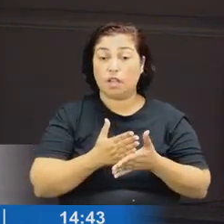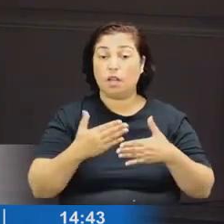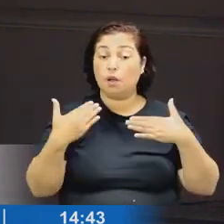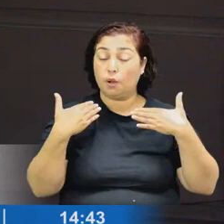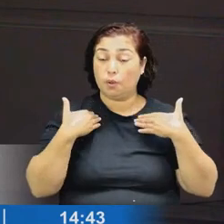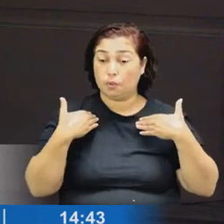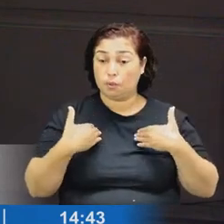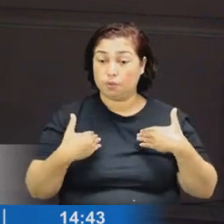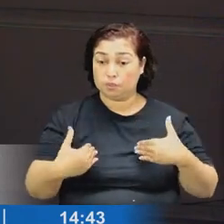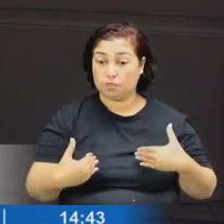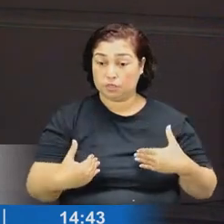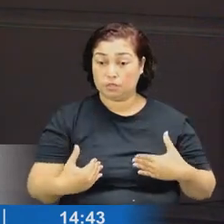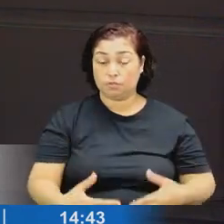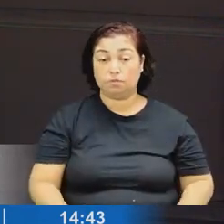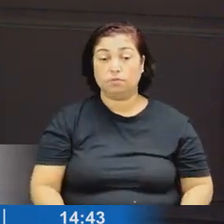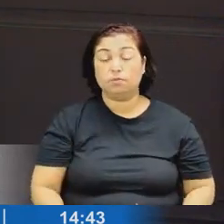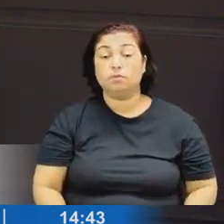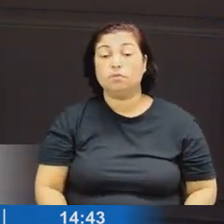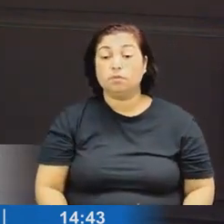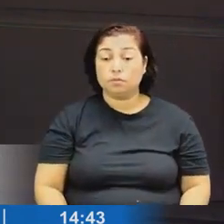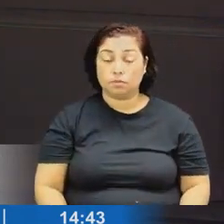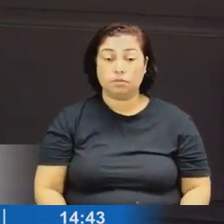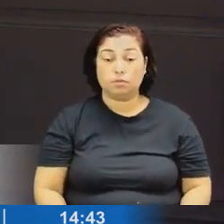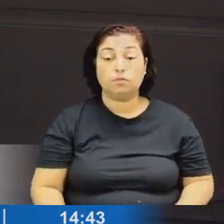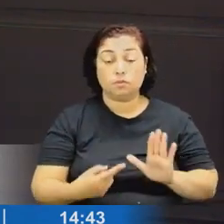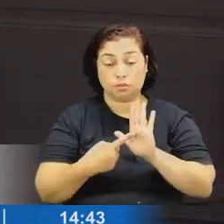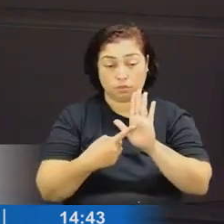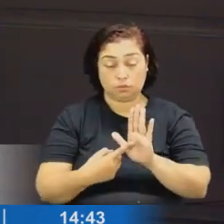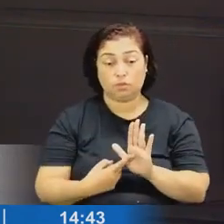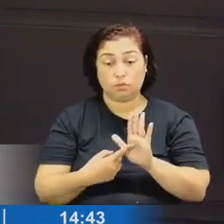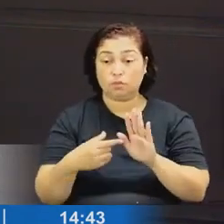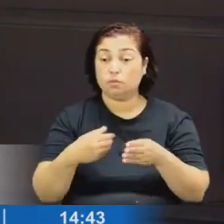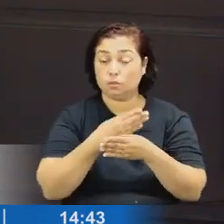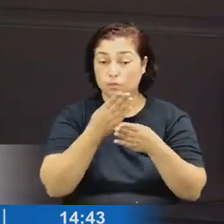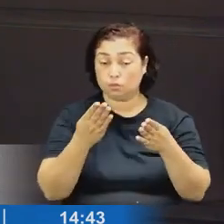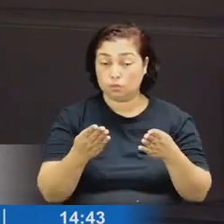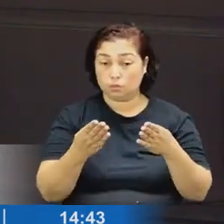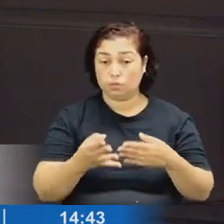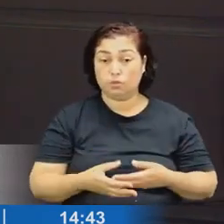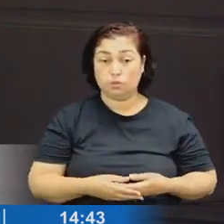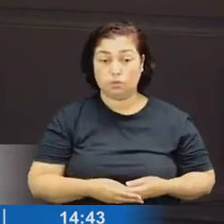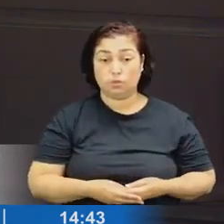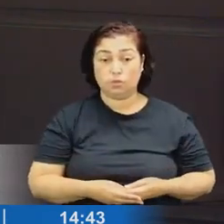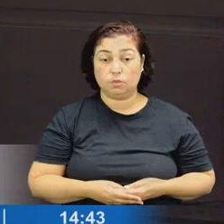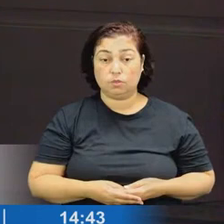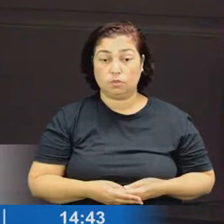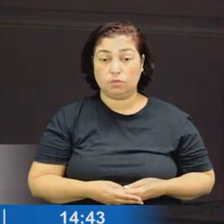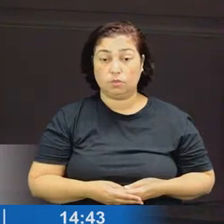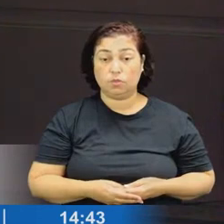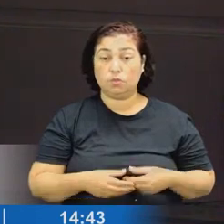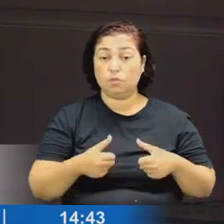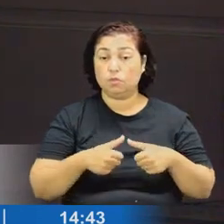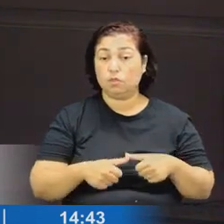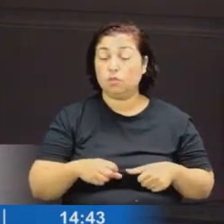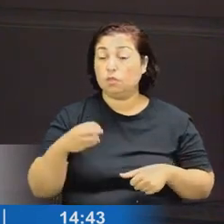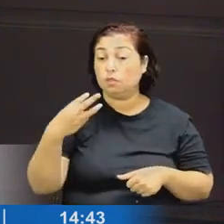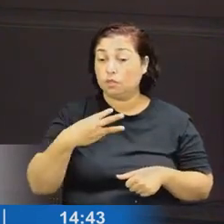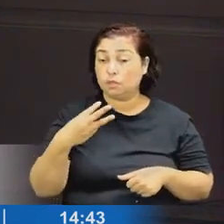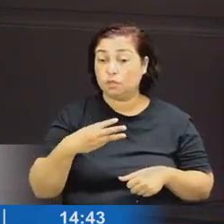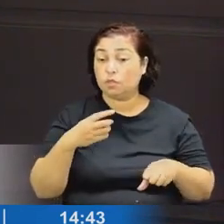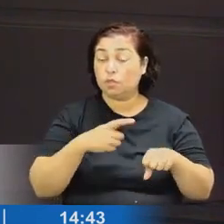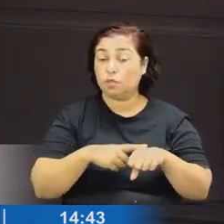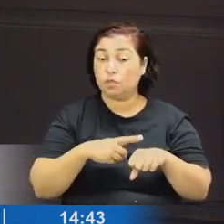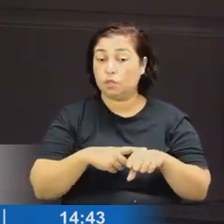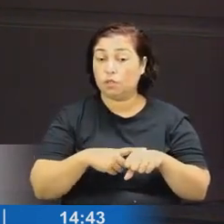o quebra-cabeça que vai passar para vocês ali né que a gente falou na esse a gente ficou três horas e meia nesse slide não foi